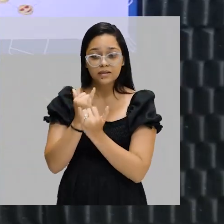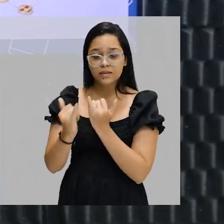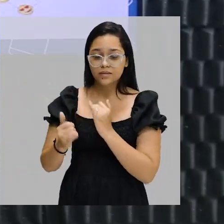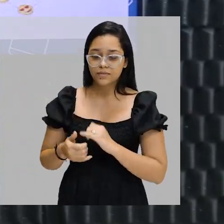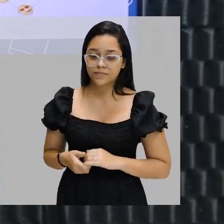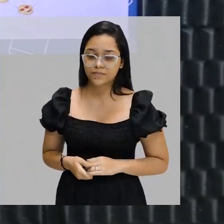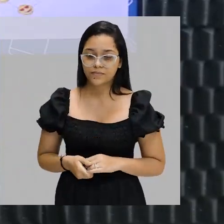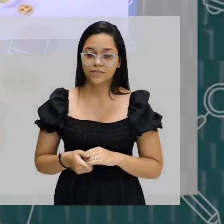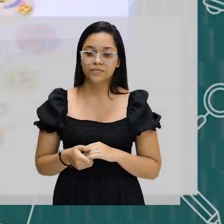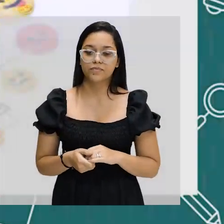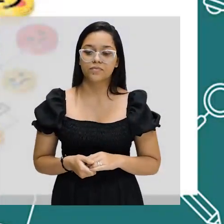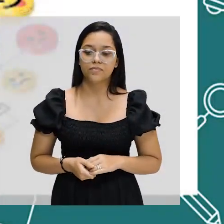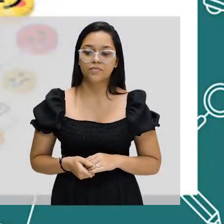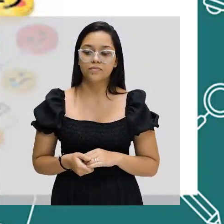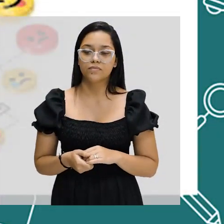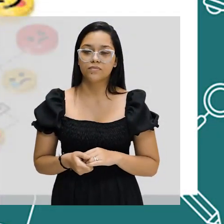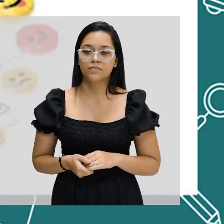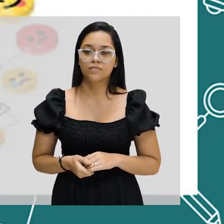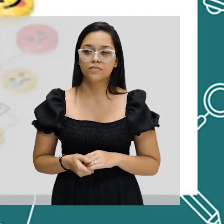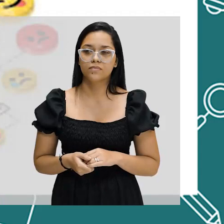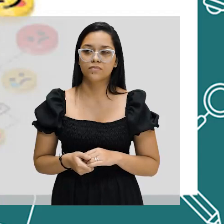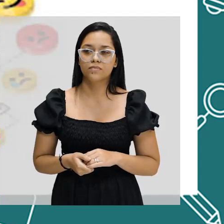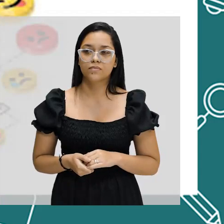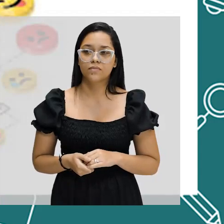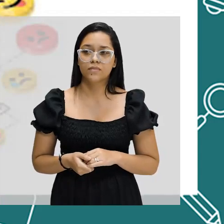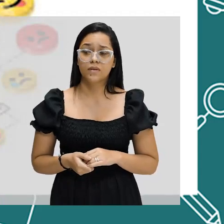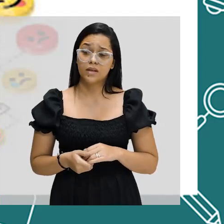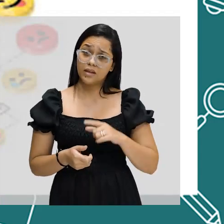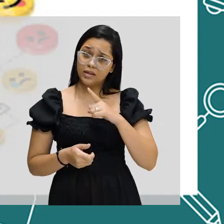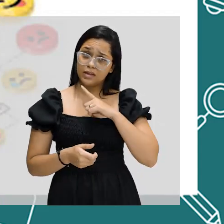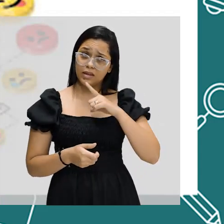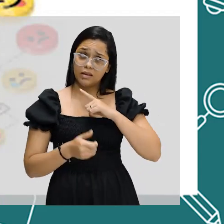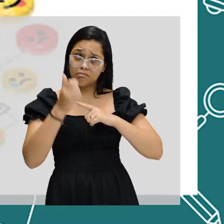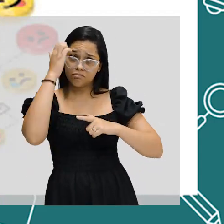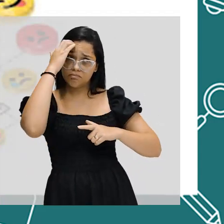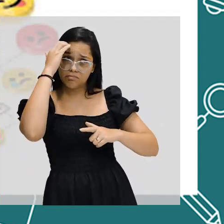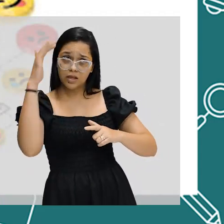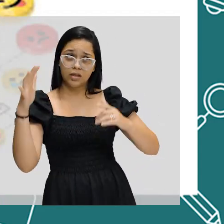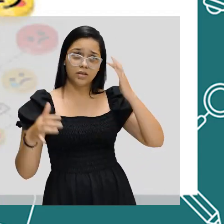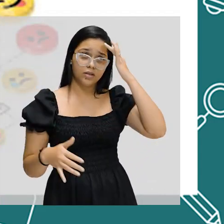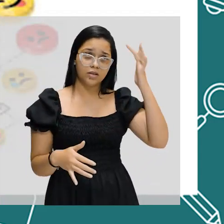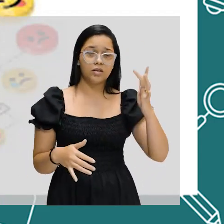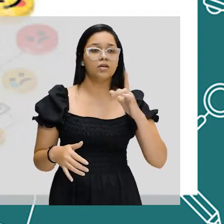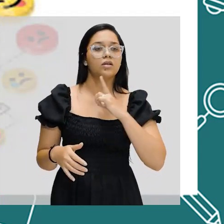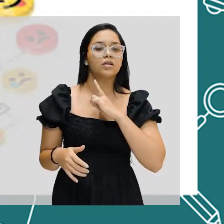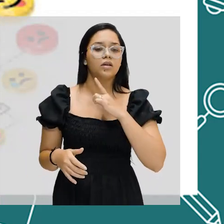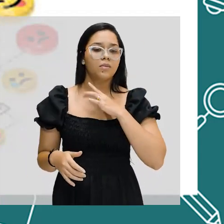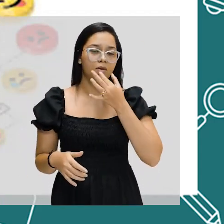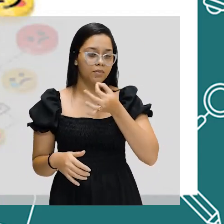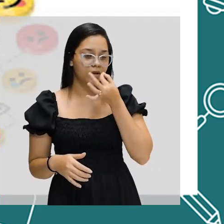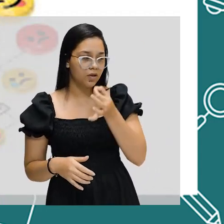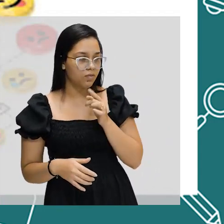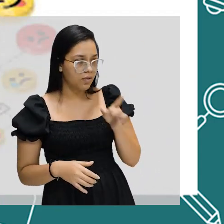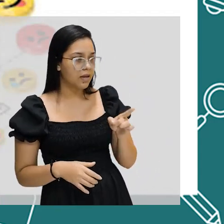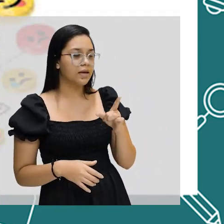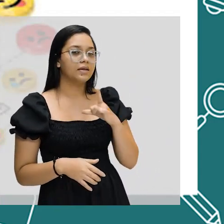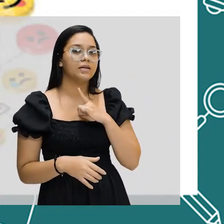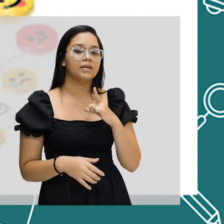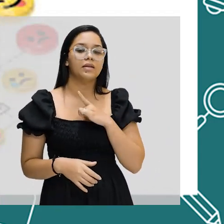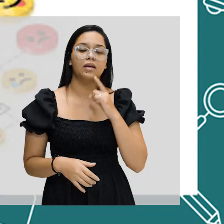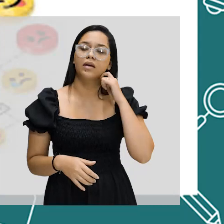onomatopeia bom quando se fala de interjeição Outro dia eu estava fazendo comentário com